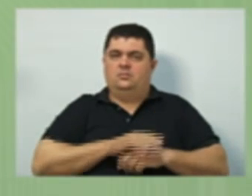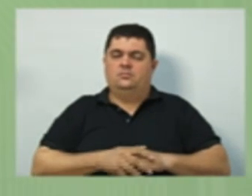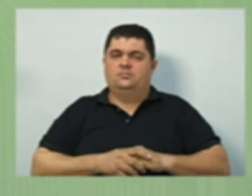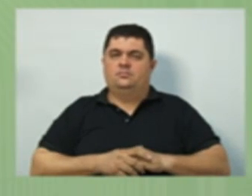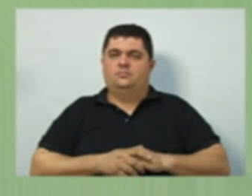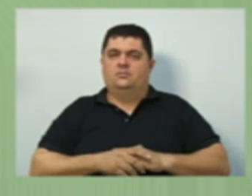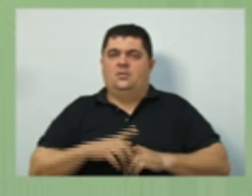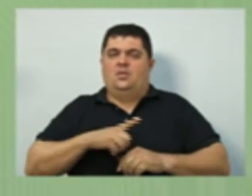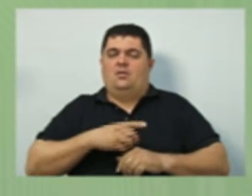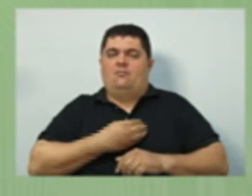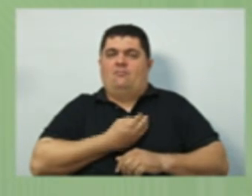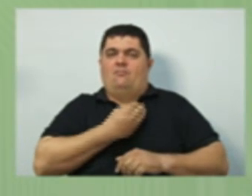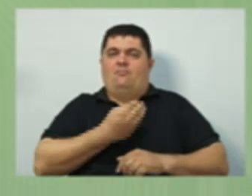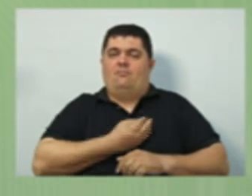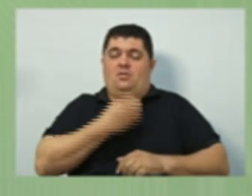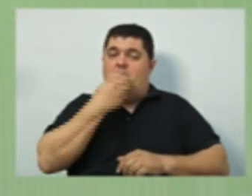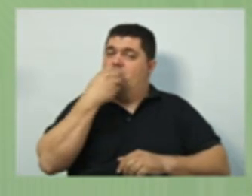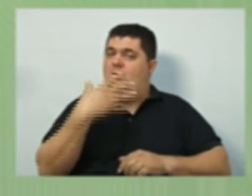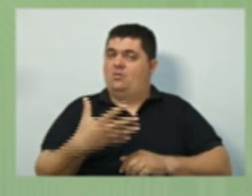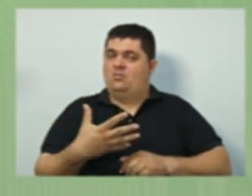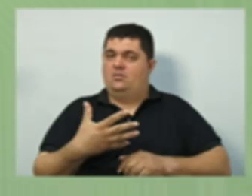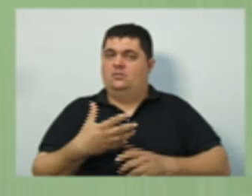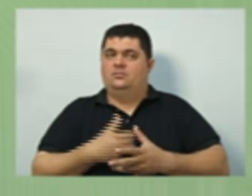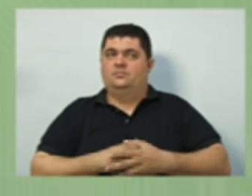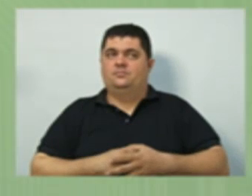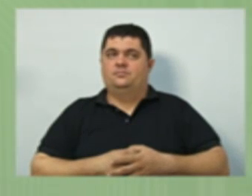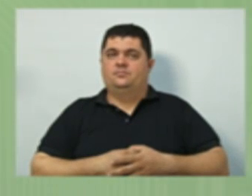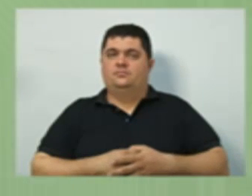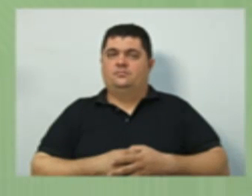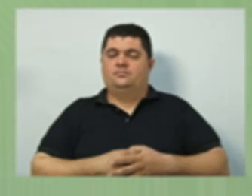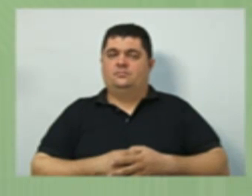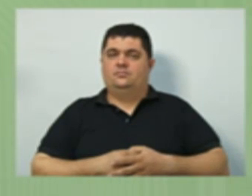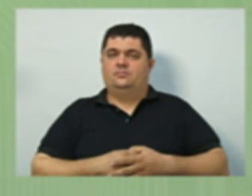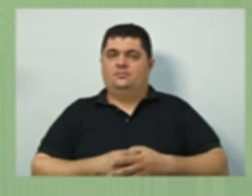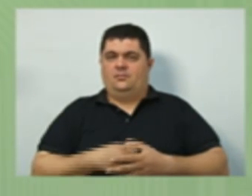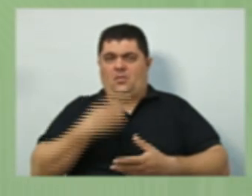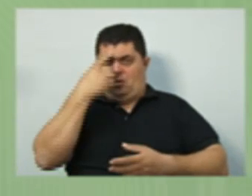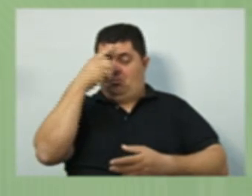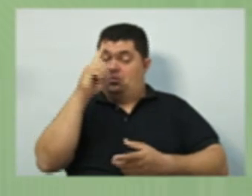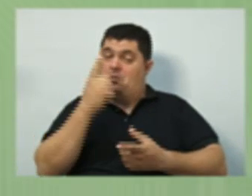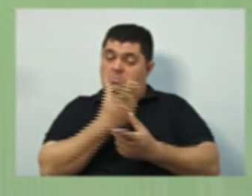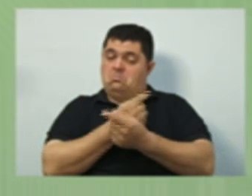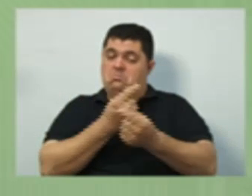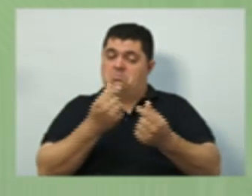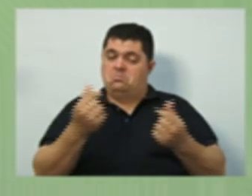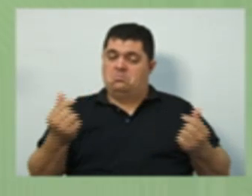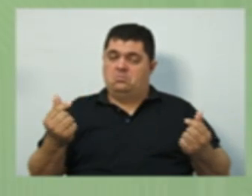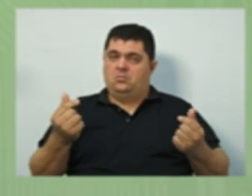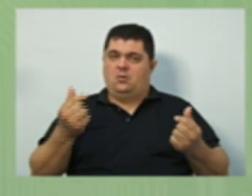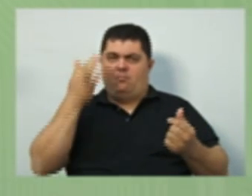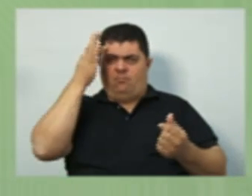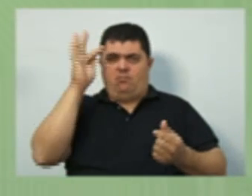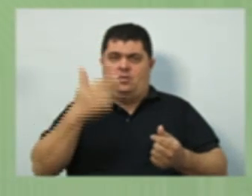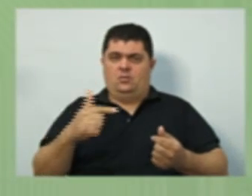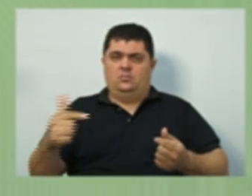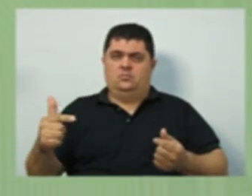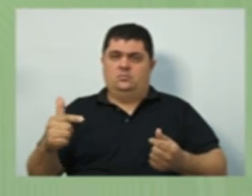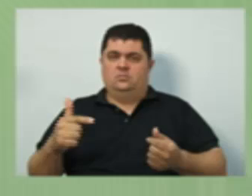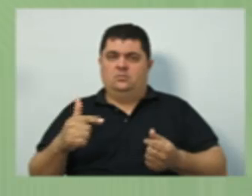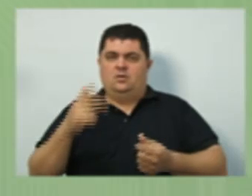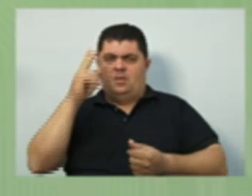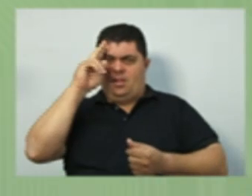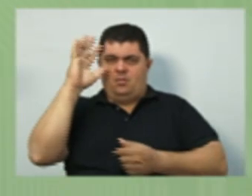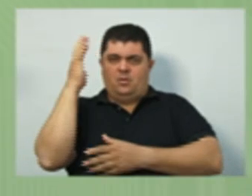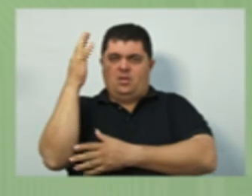uma vida muito boa. É uma ideia capitalista, não filosófica. Lembra da